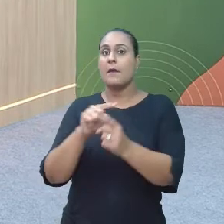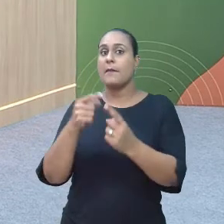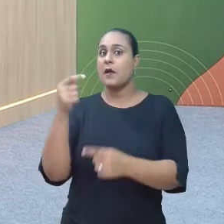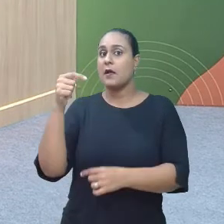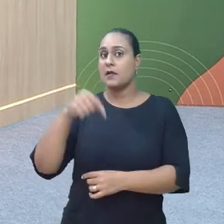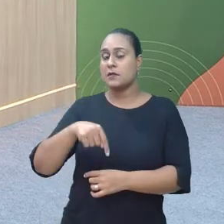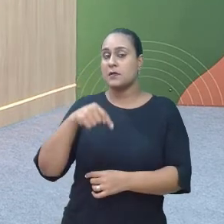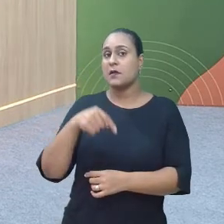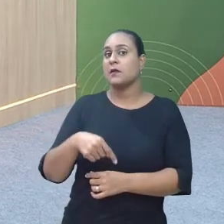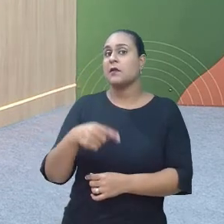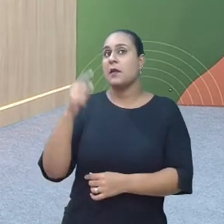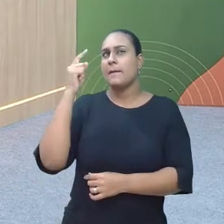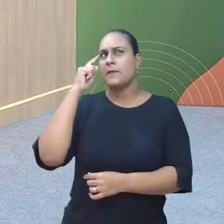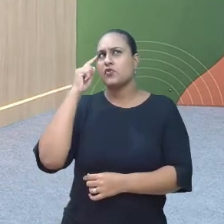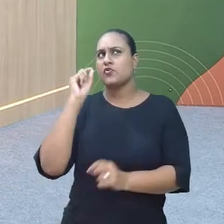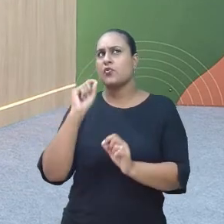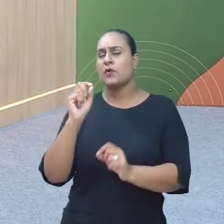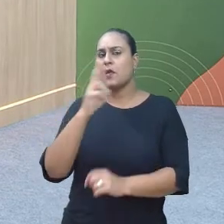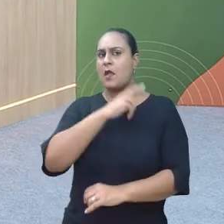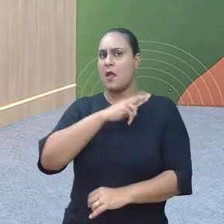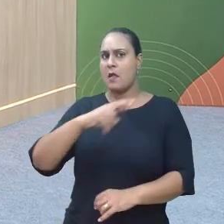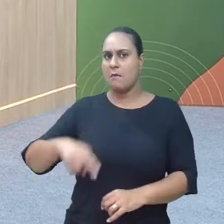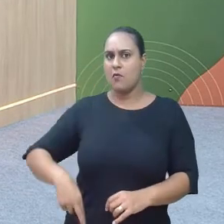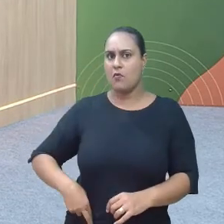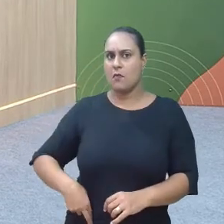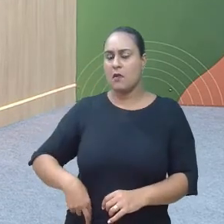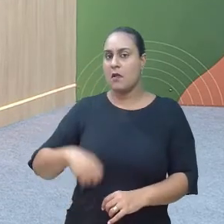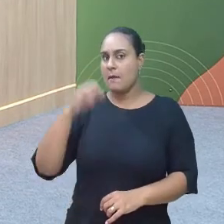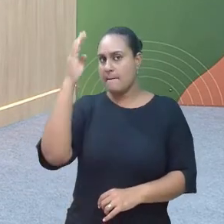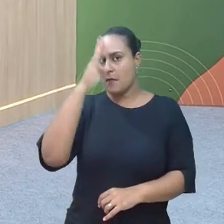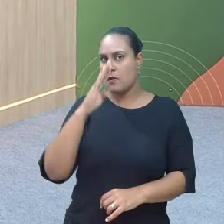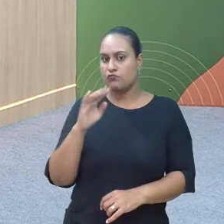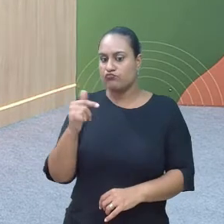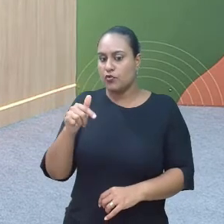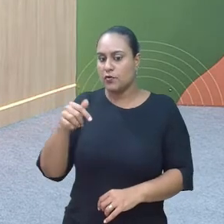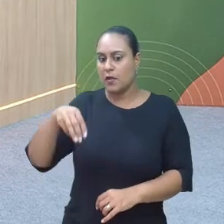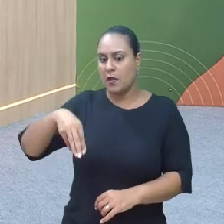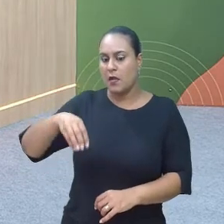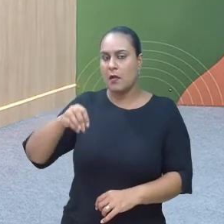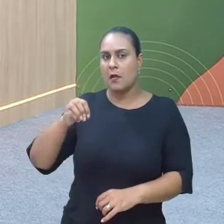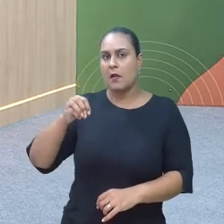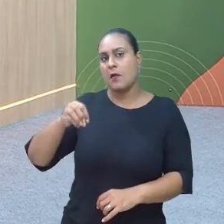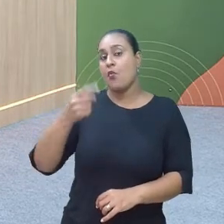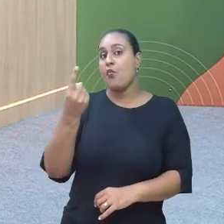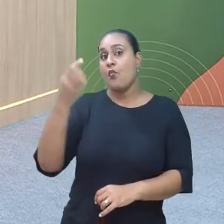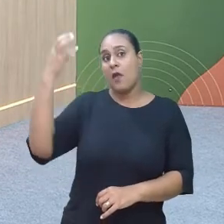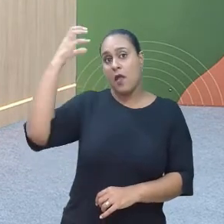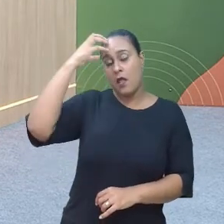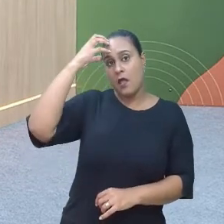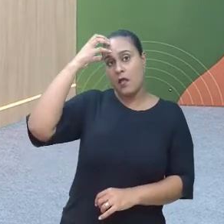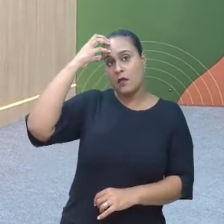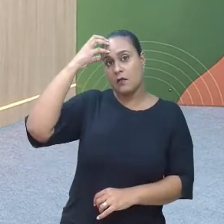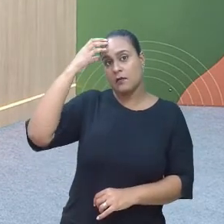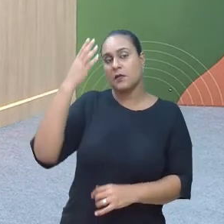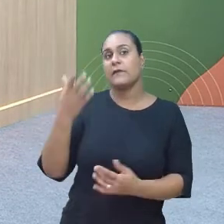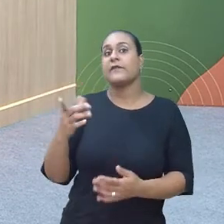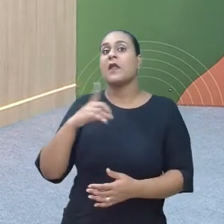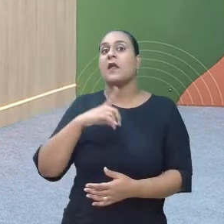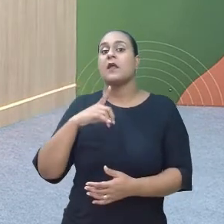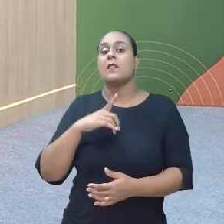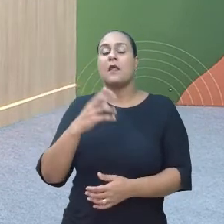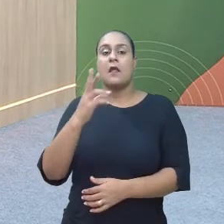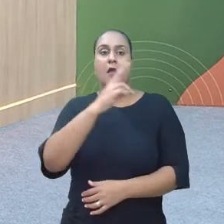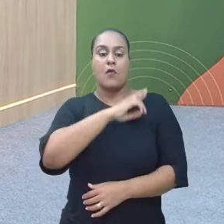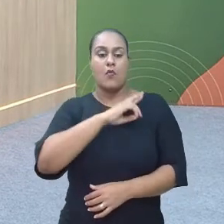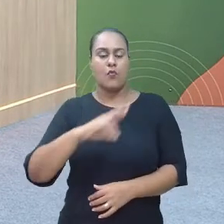em república. Ou seja, o Brasil não tem uma monarquia e instaurar num país uma república como aconteceu